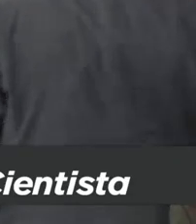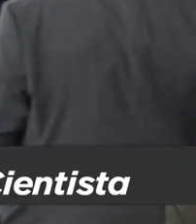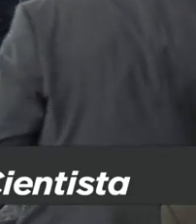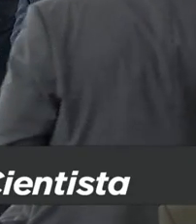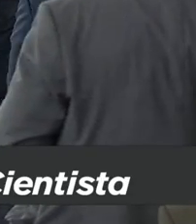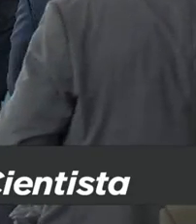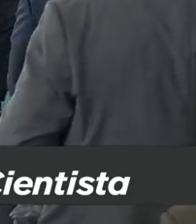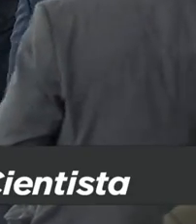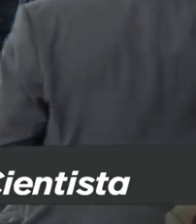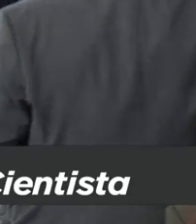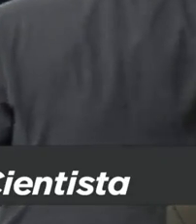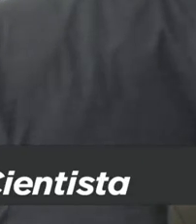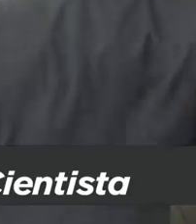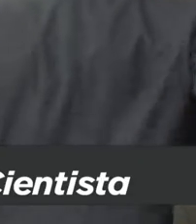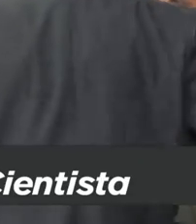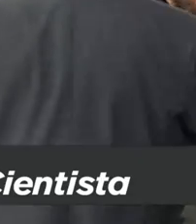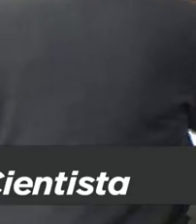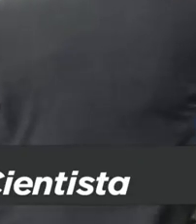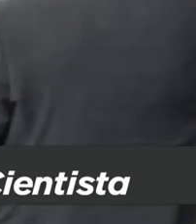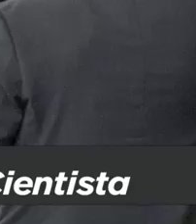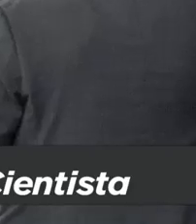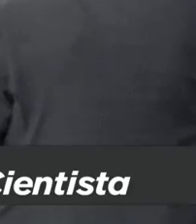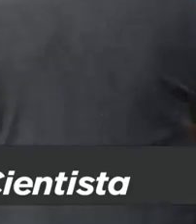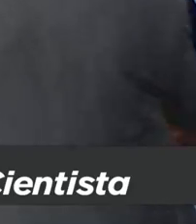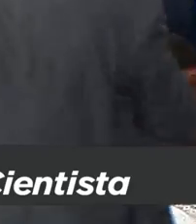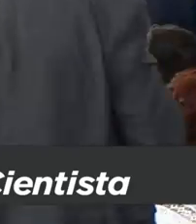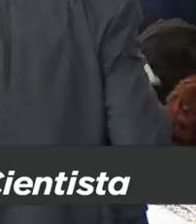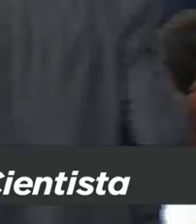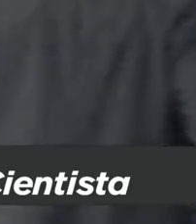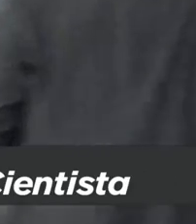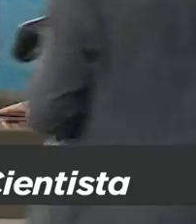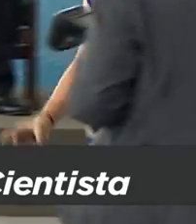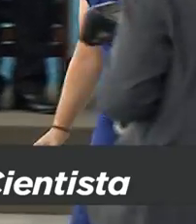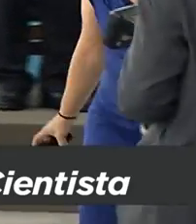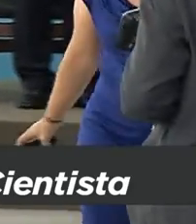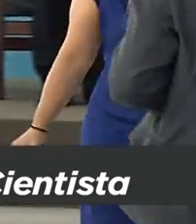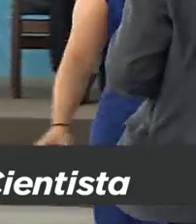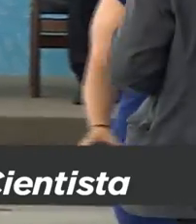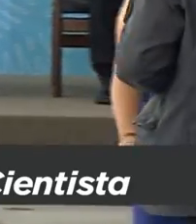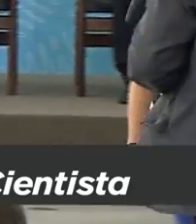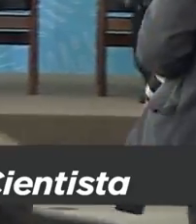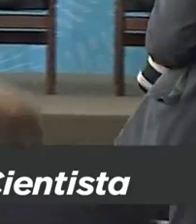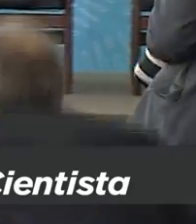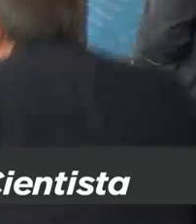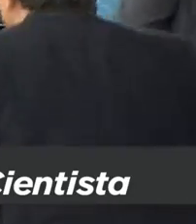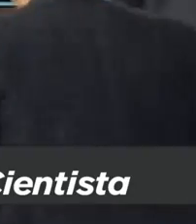Com a palavra, o presidente da República, Michel Temer.